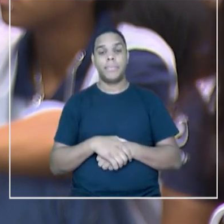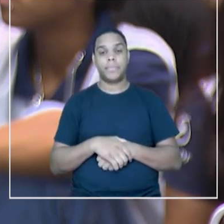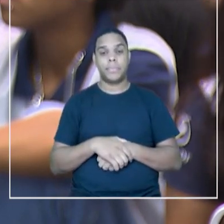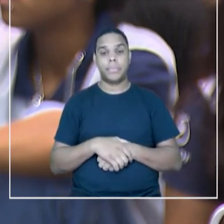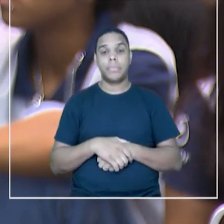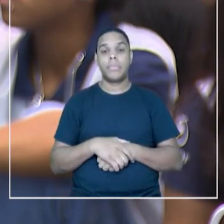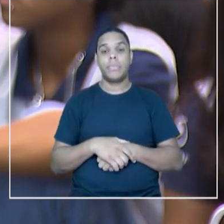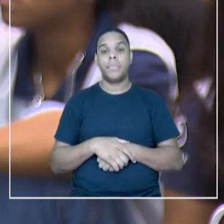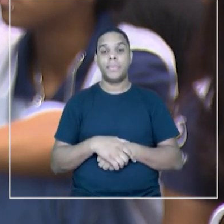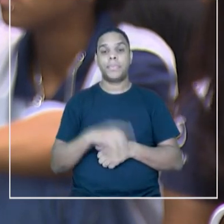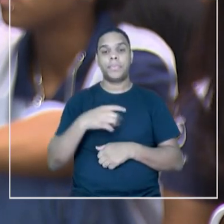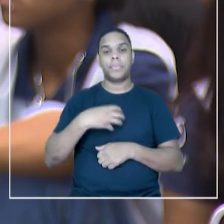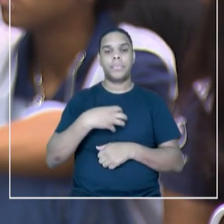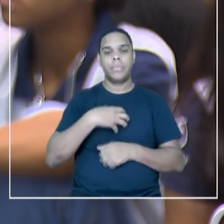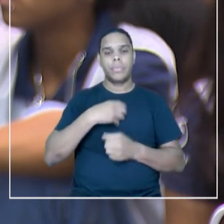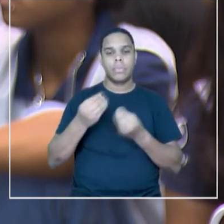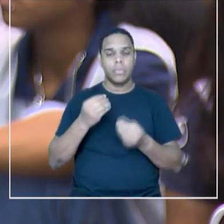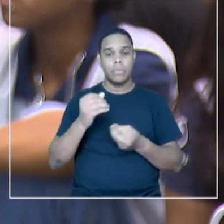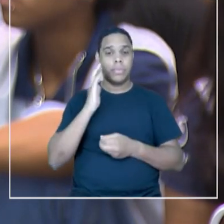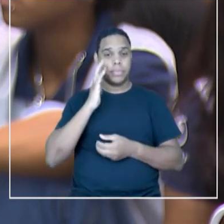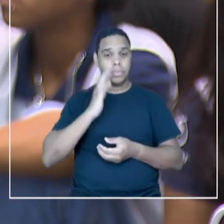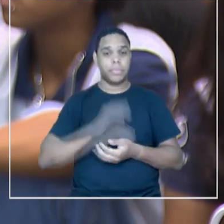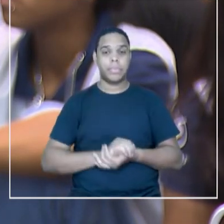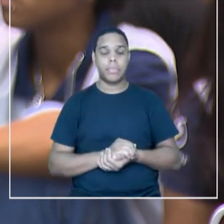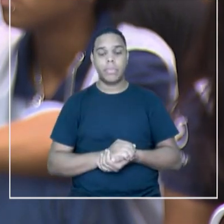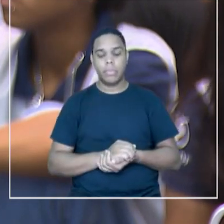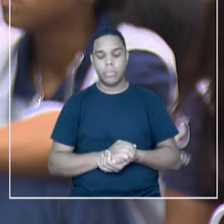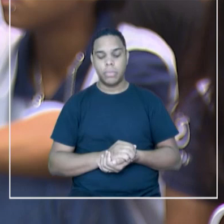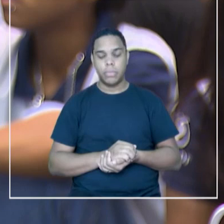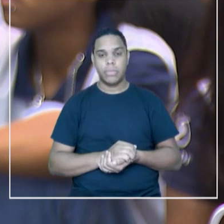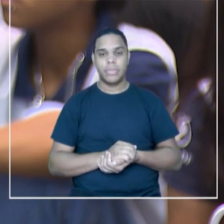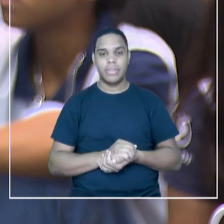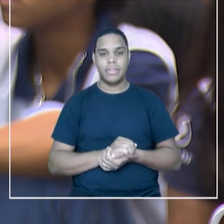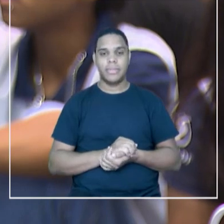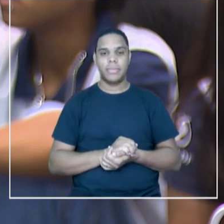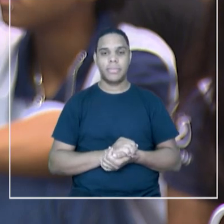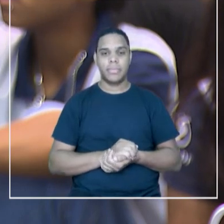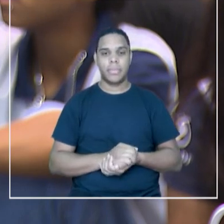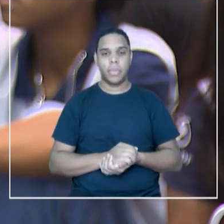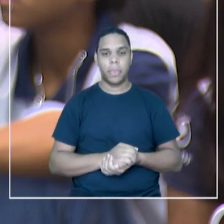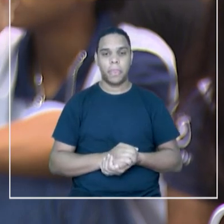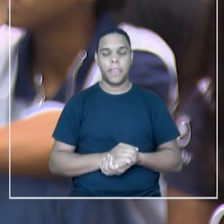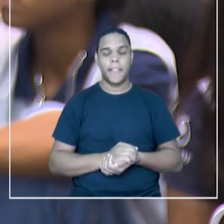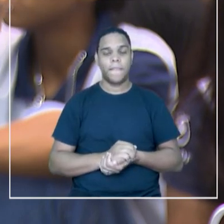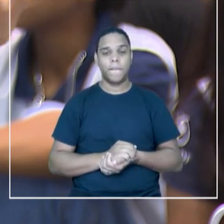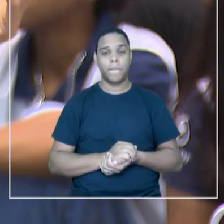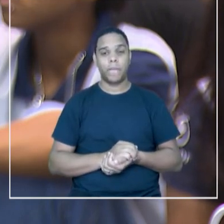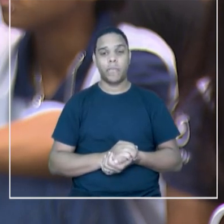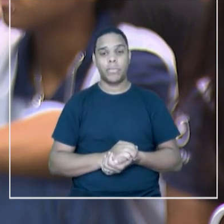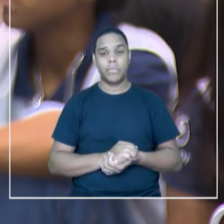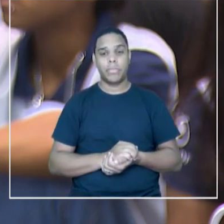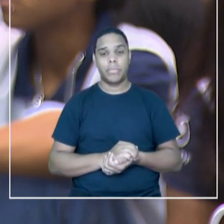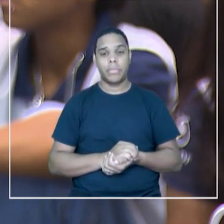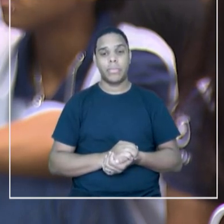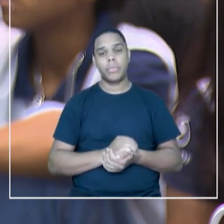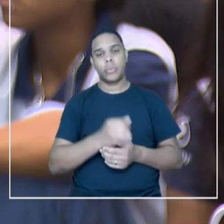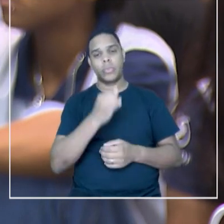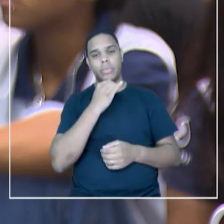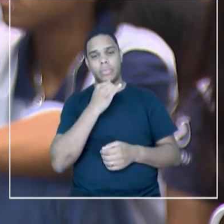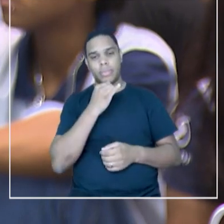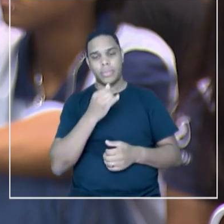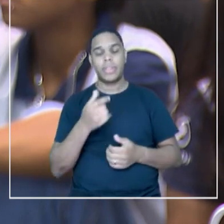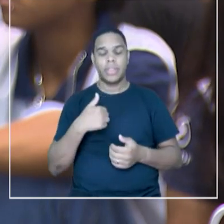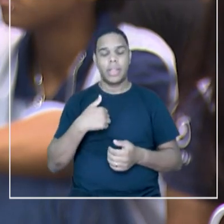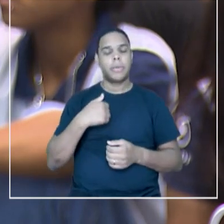uma prioridade, saca? E, tipo assim, eu vou dar um exemplo aqui, eu acho que eu estava um tempo atrás meio